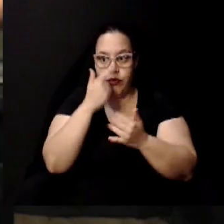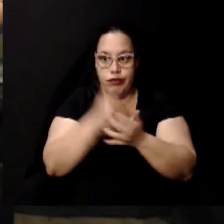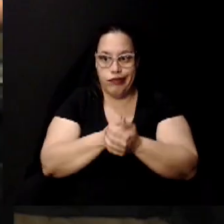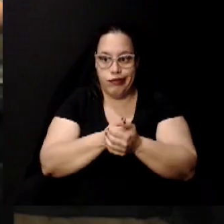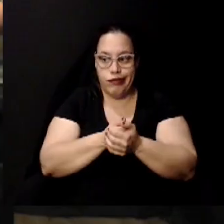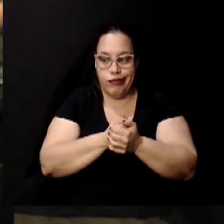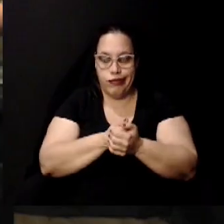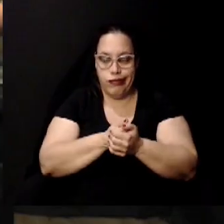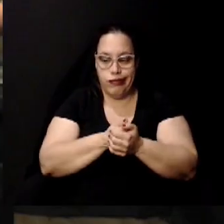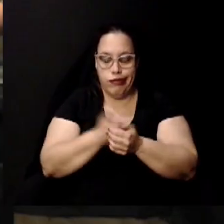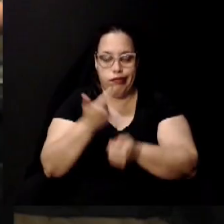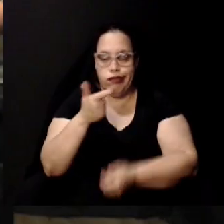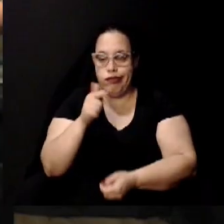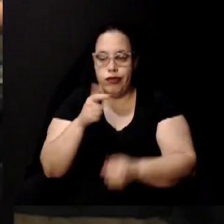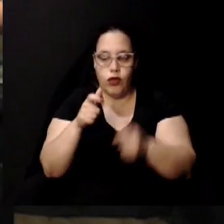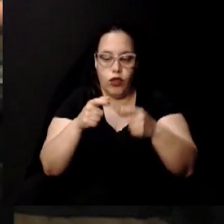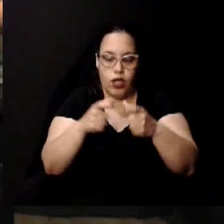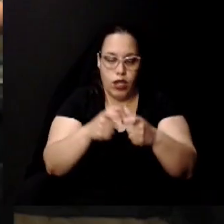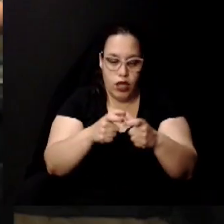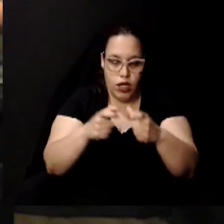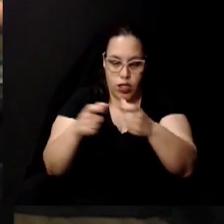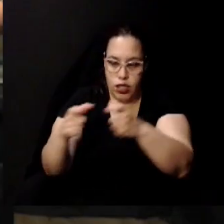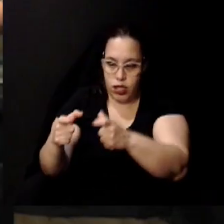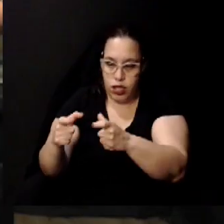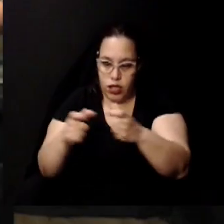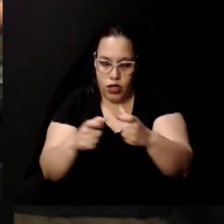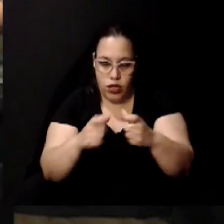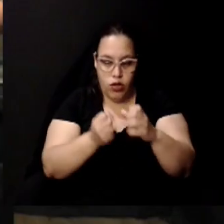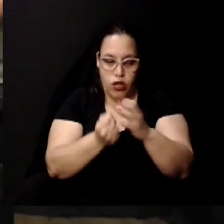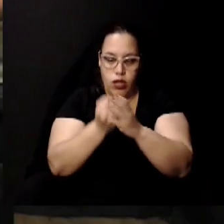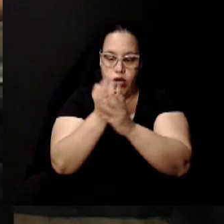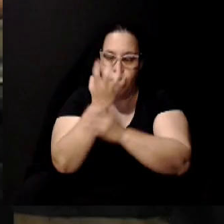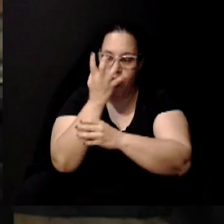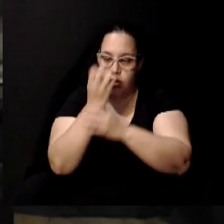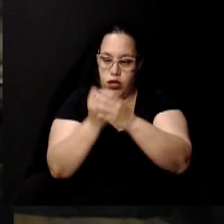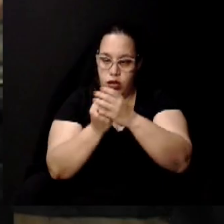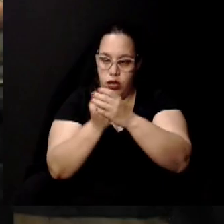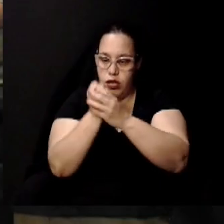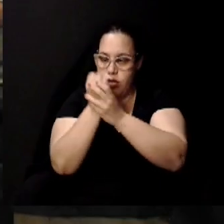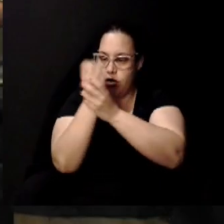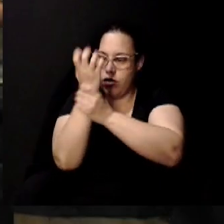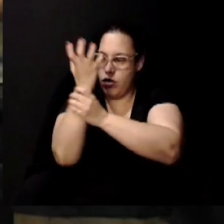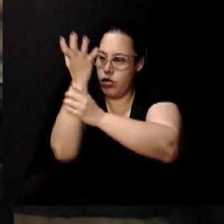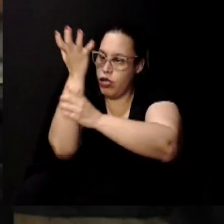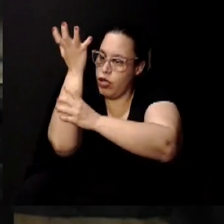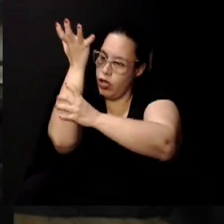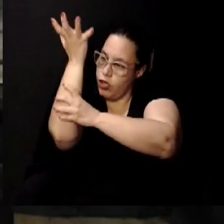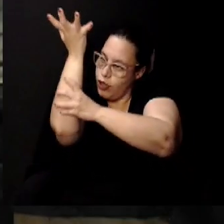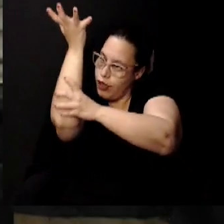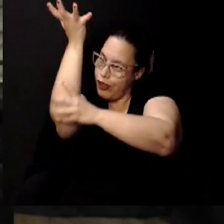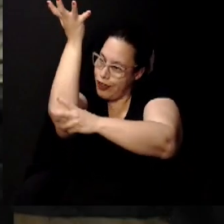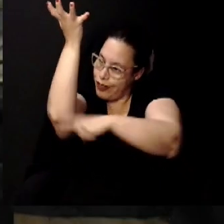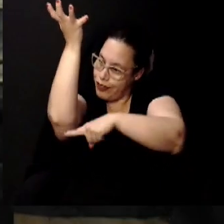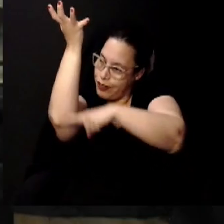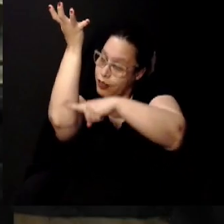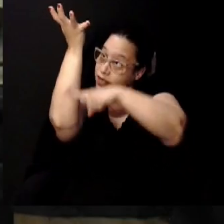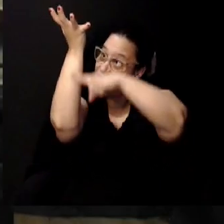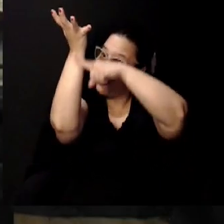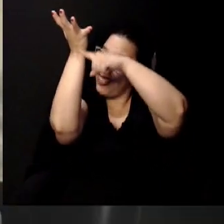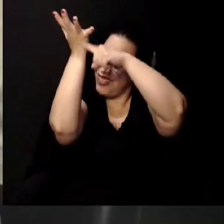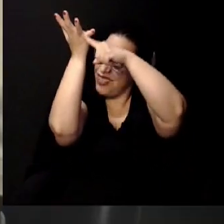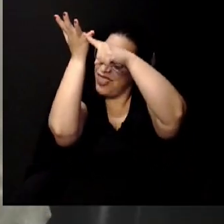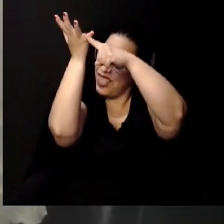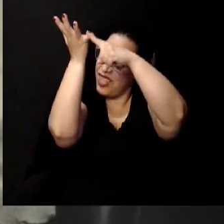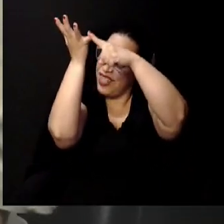tem nem espaço entre as árvores para que ela tenha você plantou. Eu não sei qual